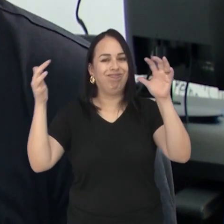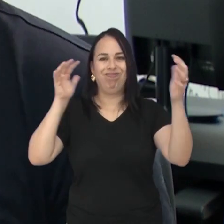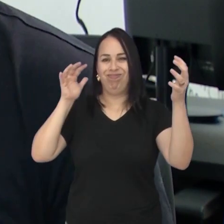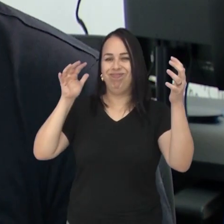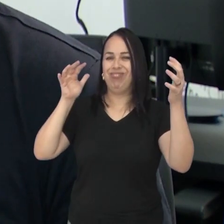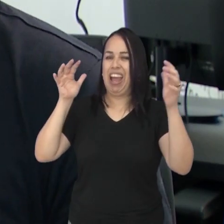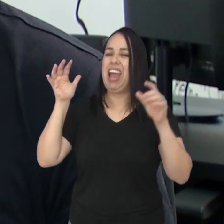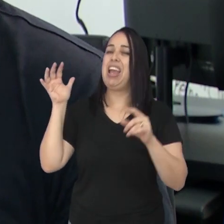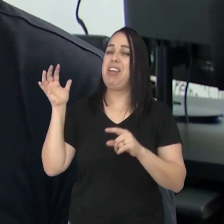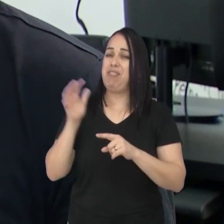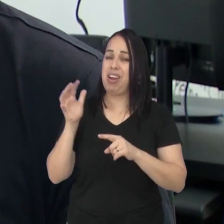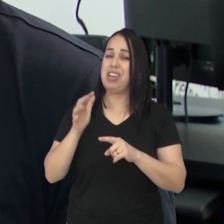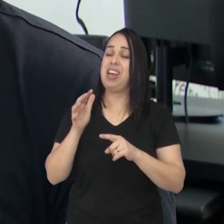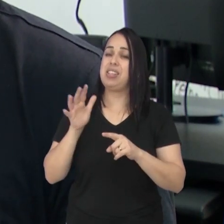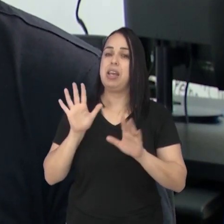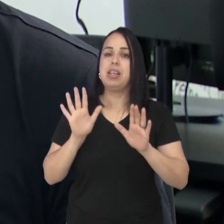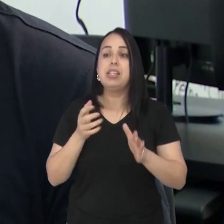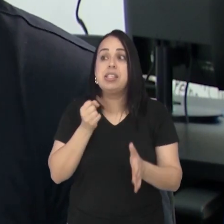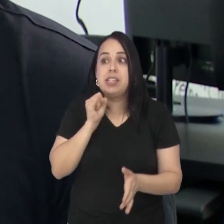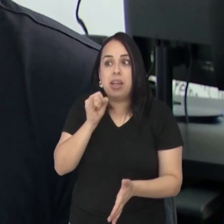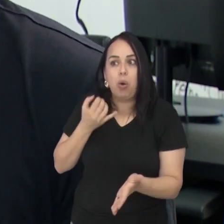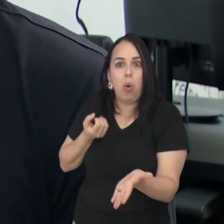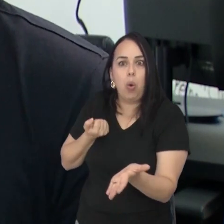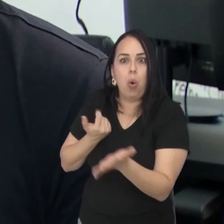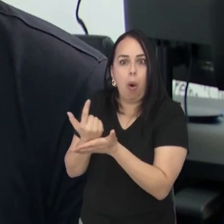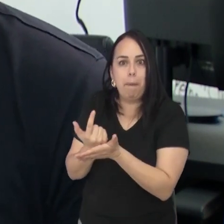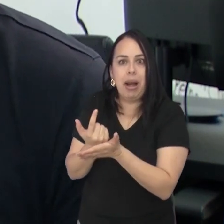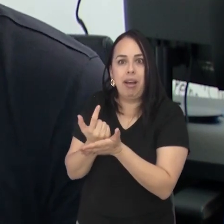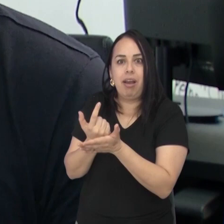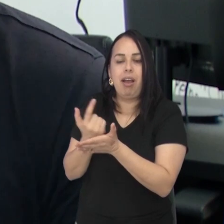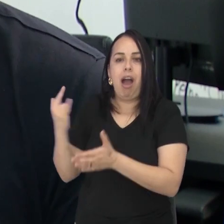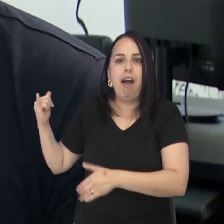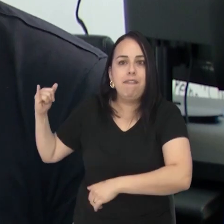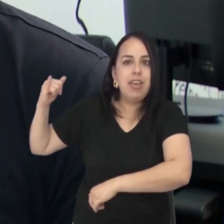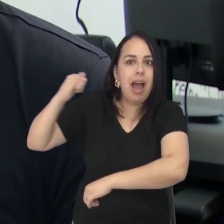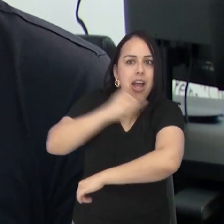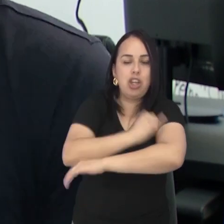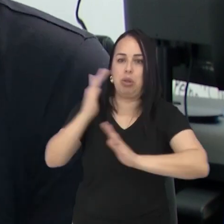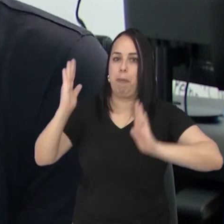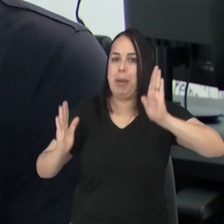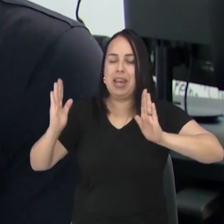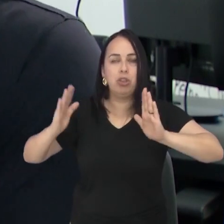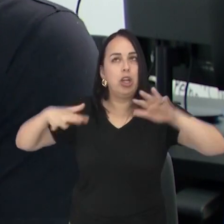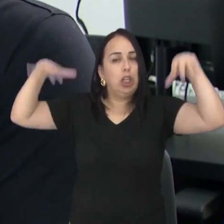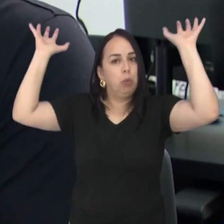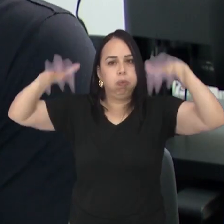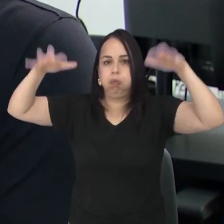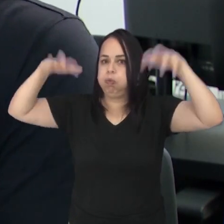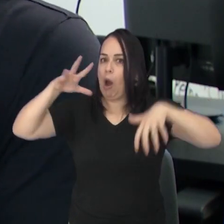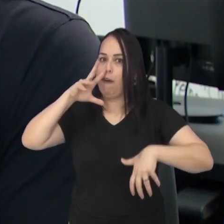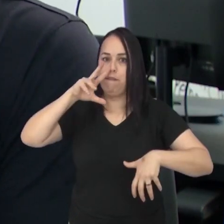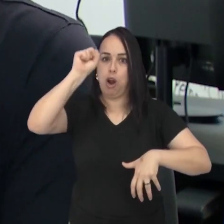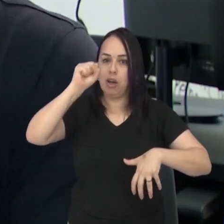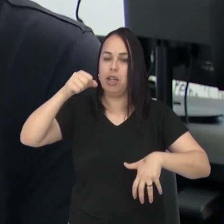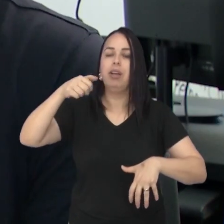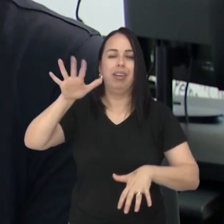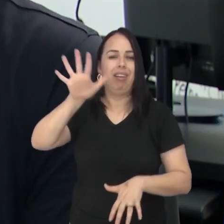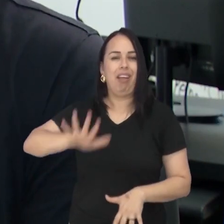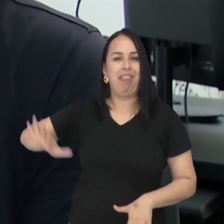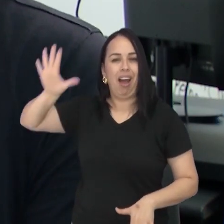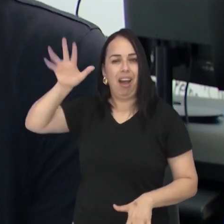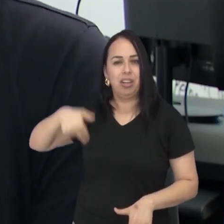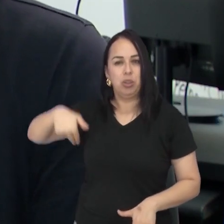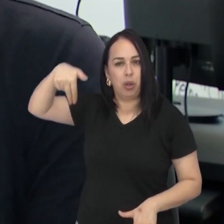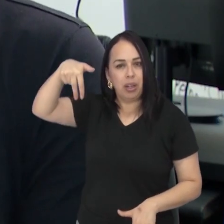condição climática, algo muito simples. Então, se a pessoa compra um pacote de viagem para uma época que é o maior mês de chuva daquela cidade